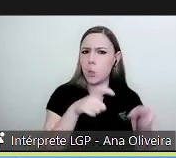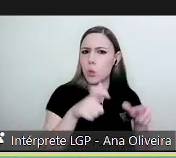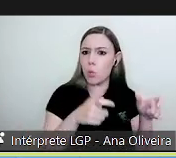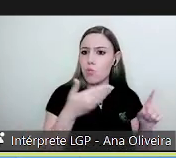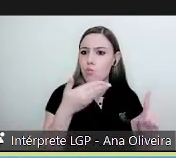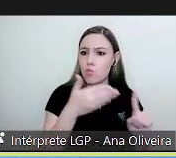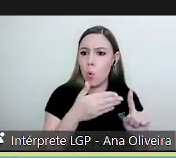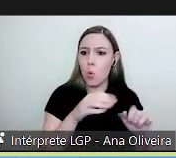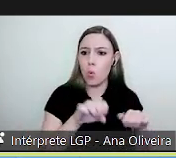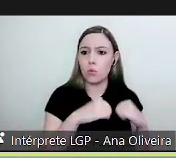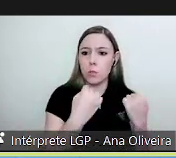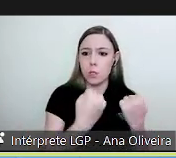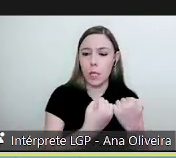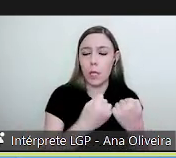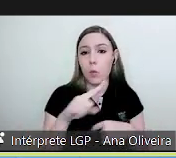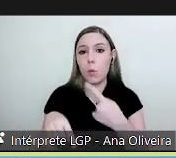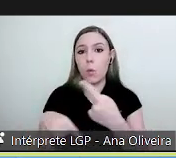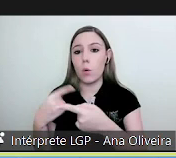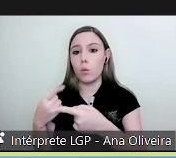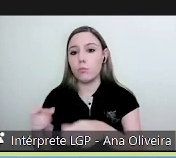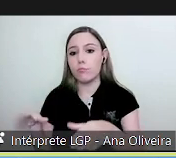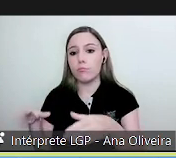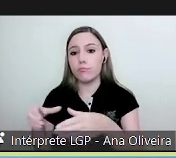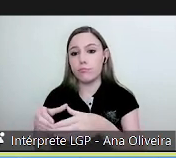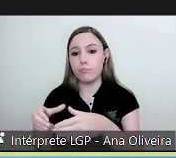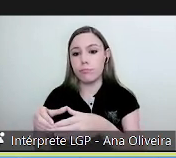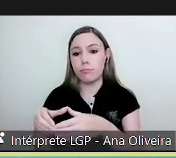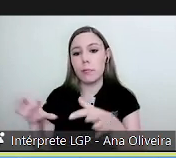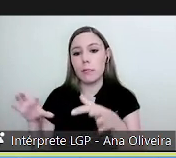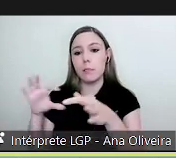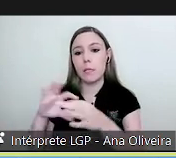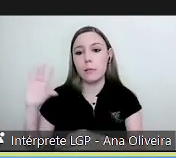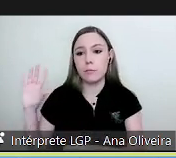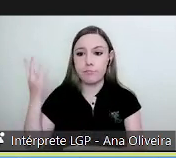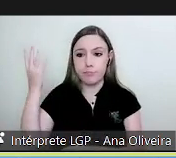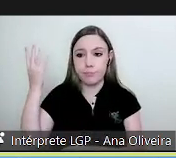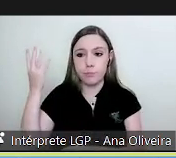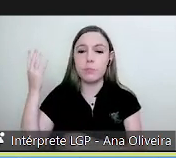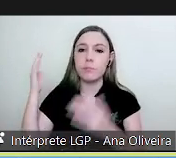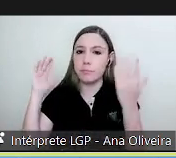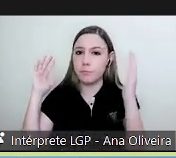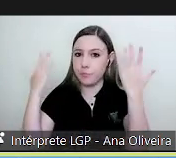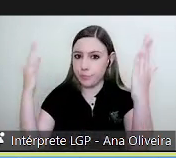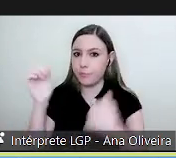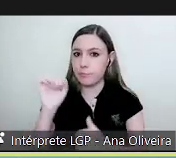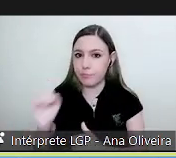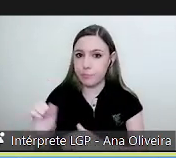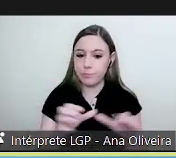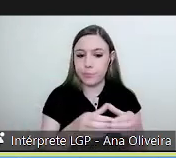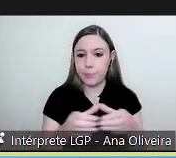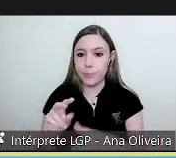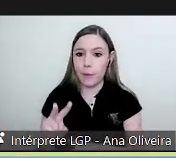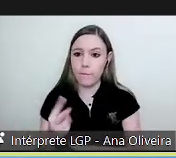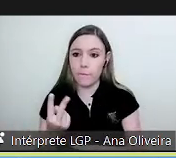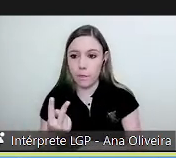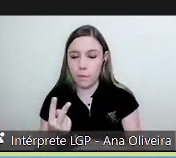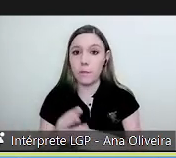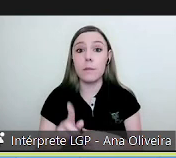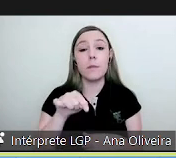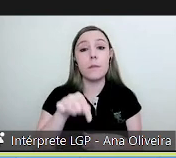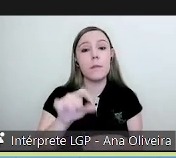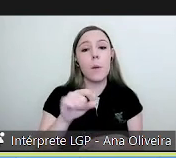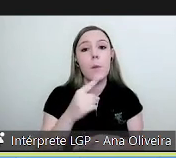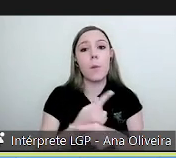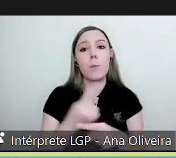e para a sociedade, e outro virado mais para o clima e para a natureza. Isto também porque assentamos isto